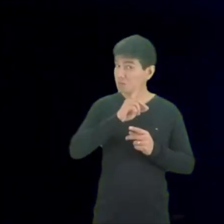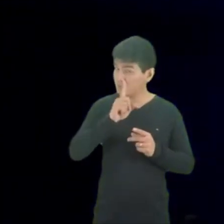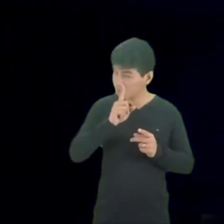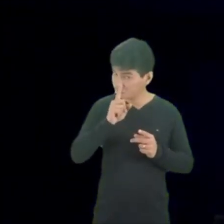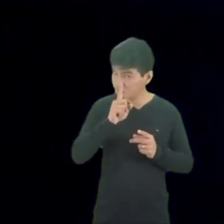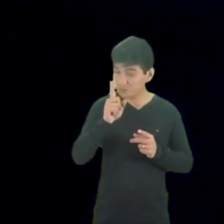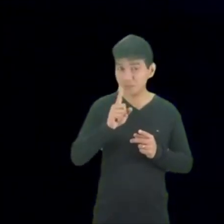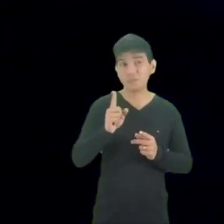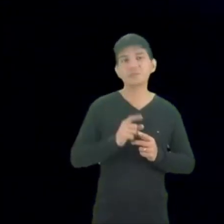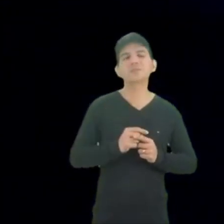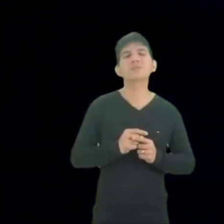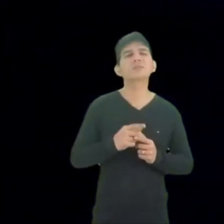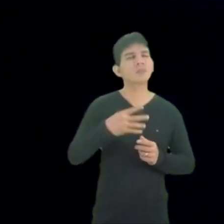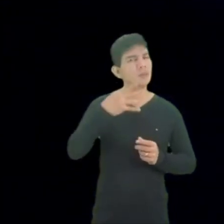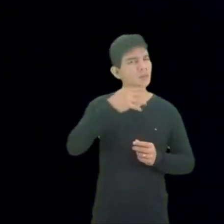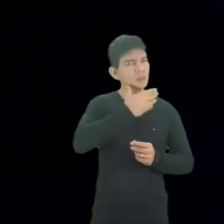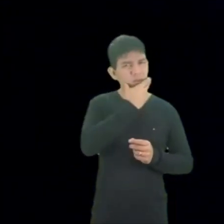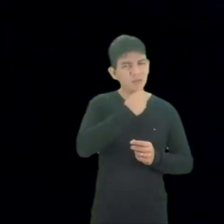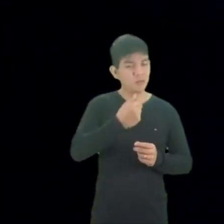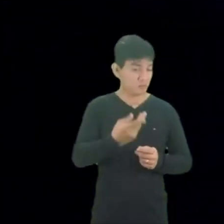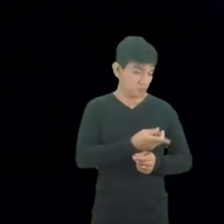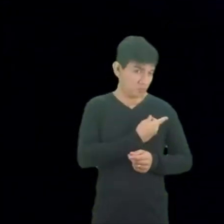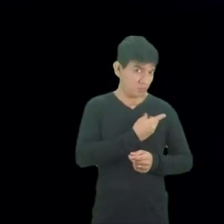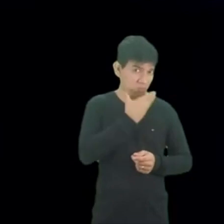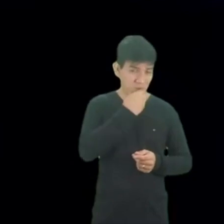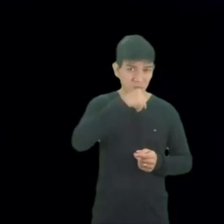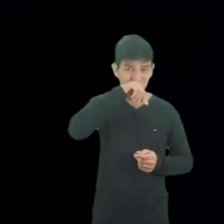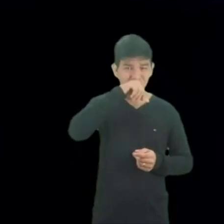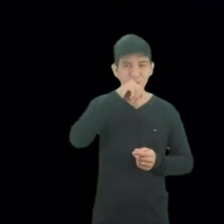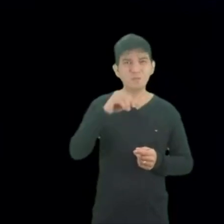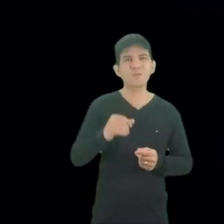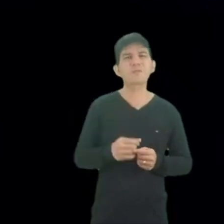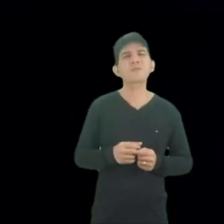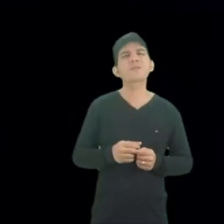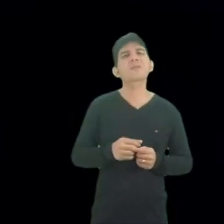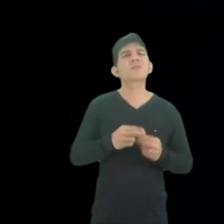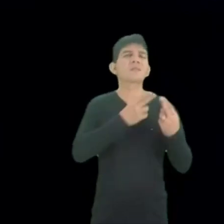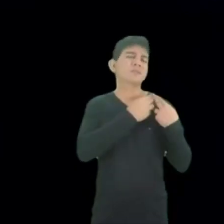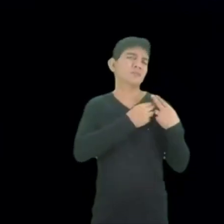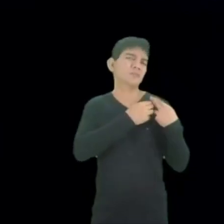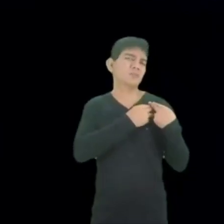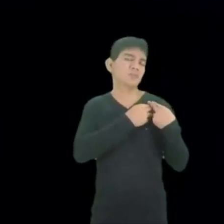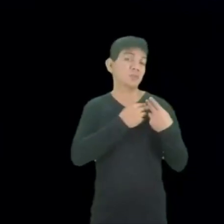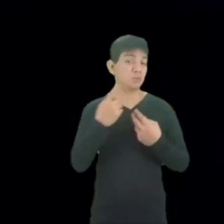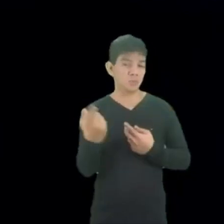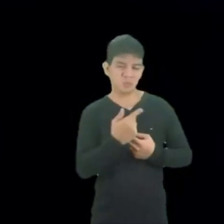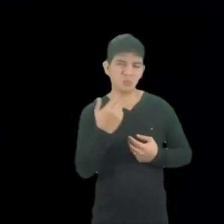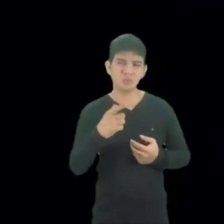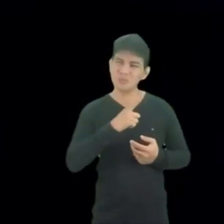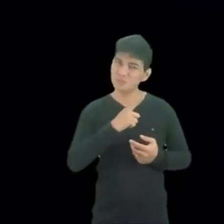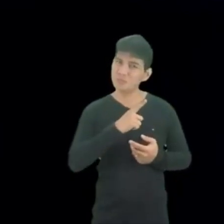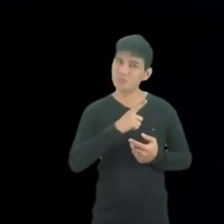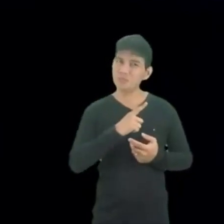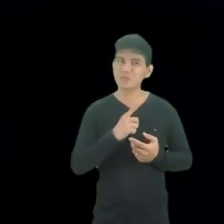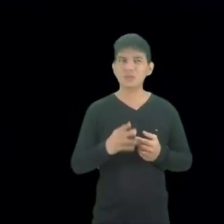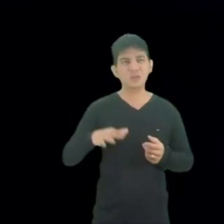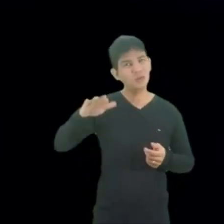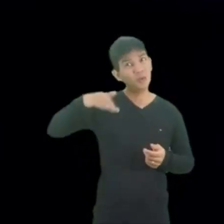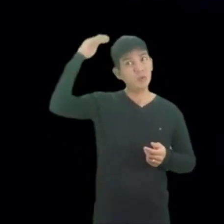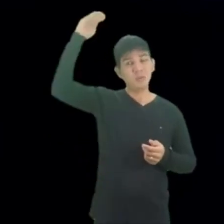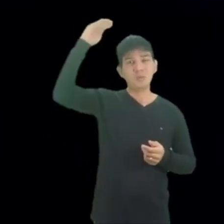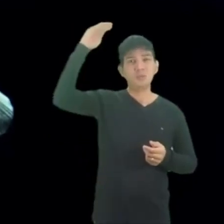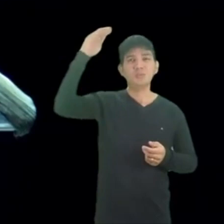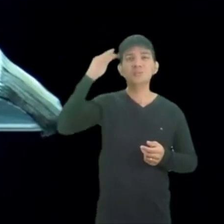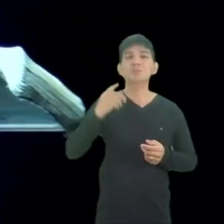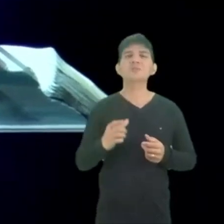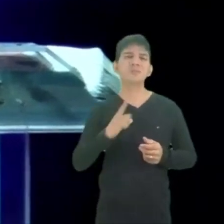vezes nós, como pais, esquecemos da responsabilidade que nós temos. Porque, é claro, o adulto ele tem outras